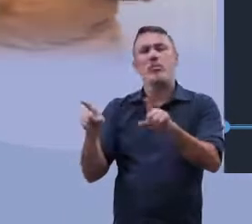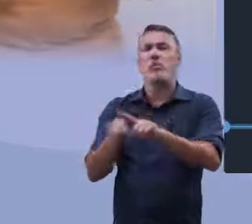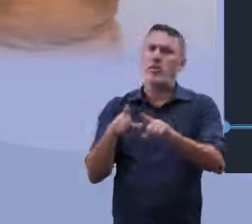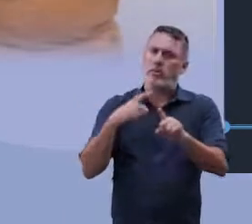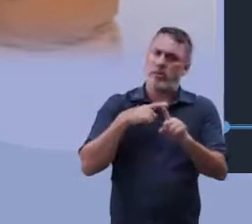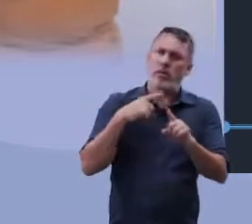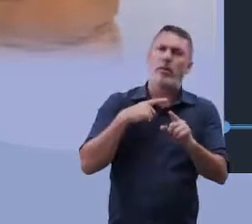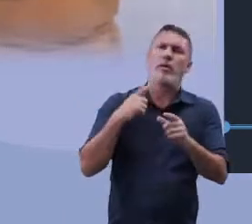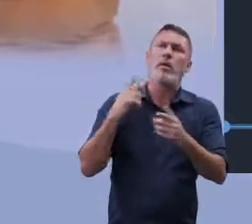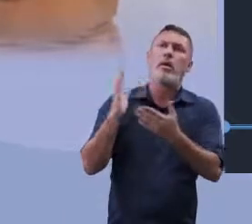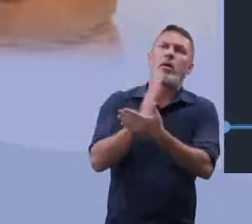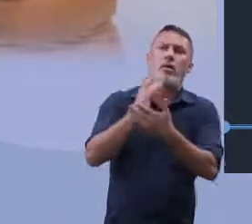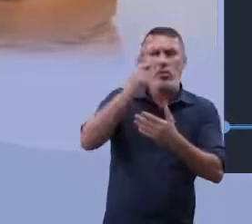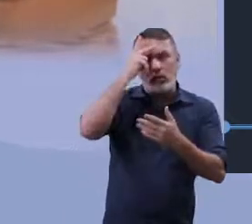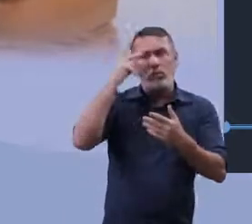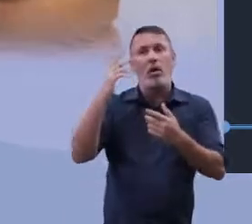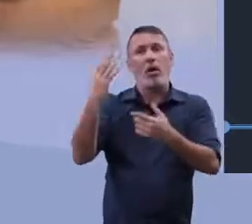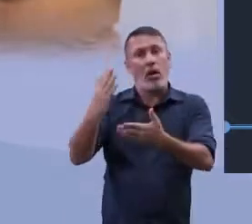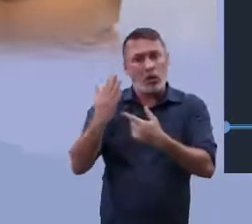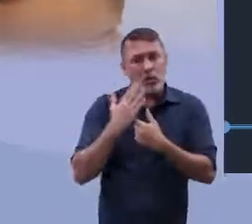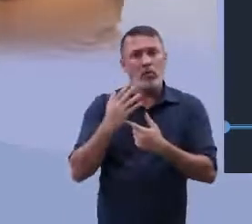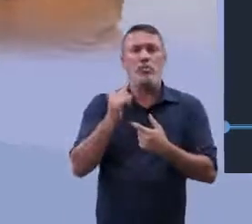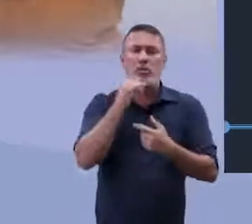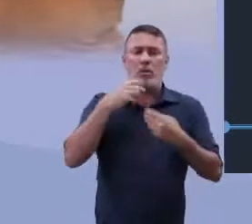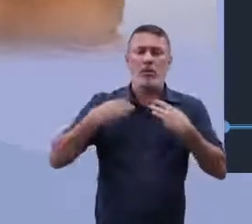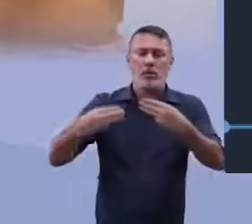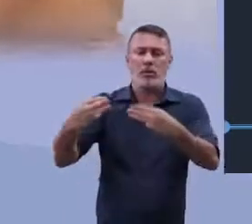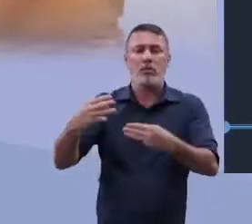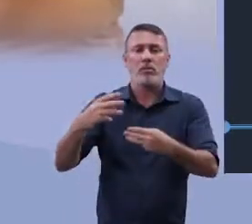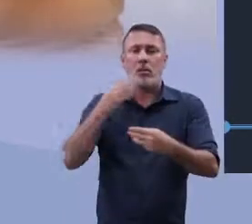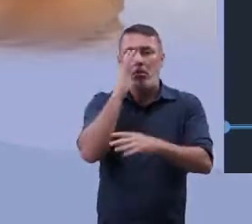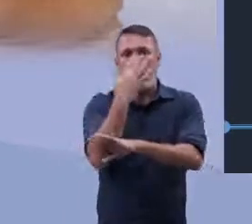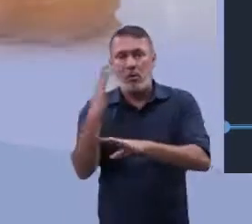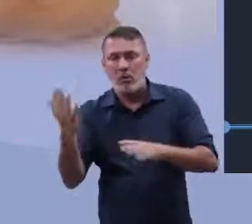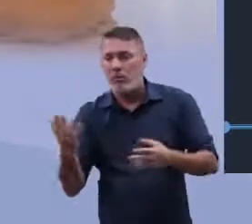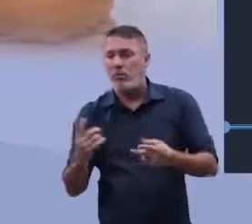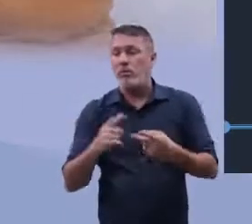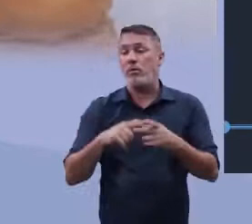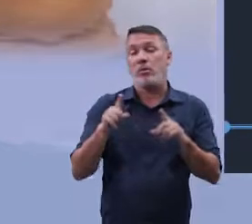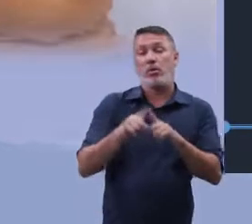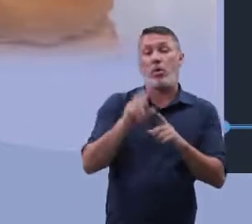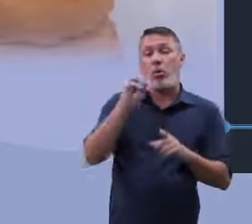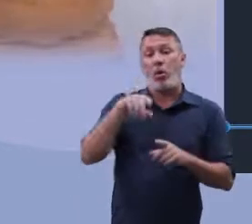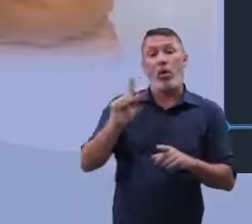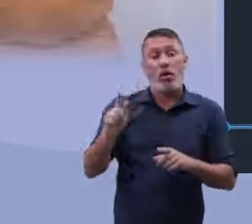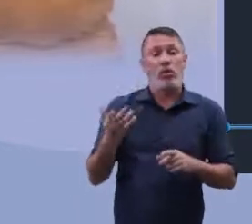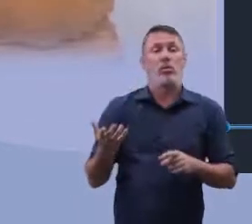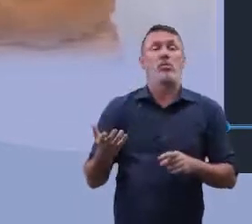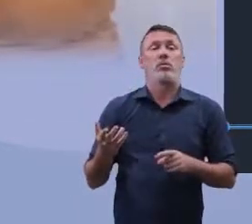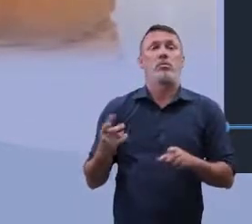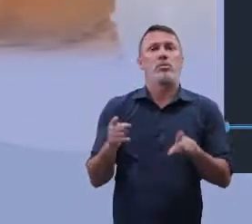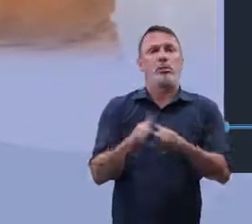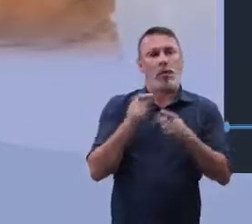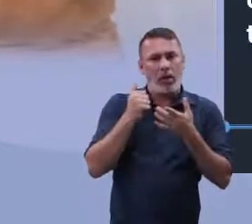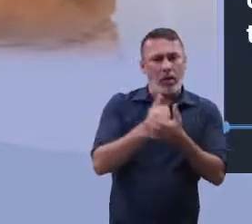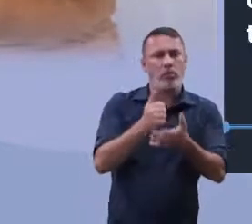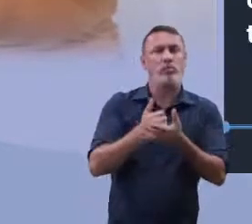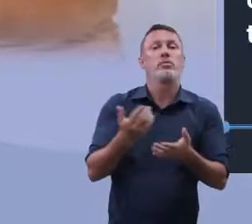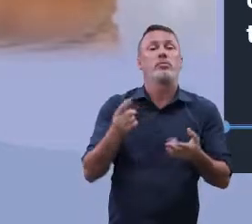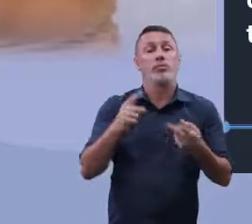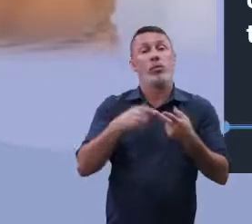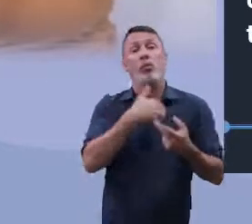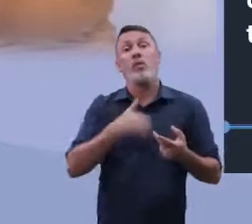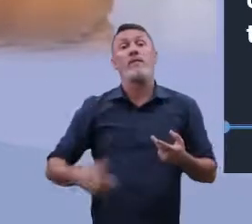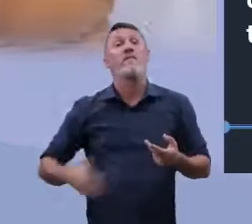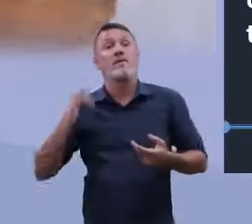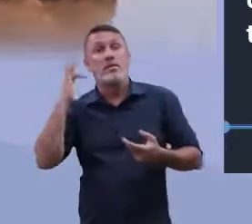eu preciso que algum órgão apresente. Então, eu posso, tanto com o Ministério do Meio Ambiente, como alguma ONG, que ela pode trabalhar algo voltado para